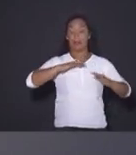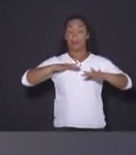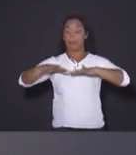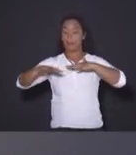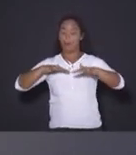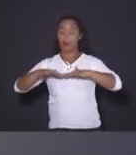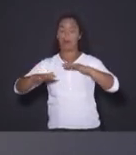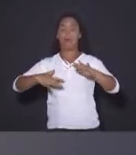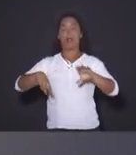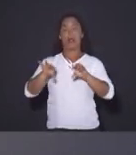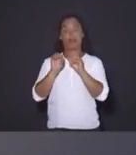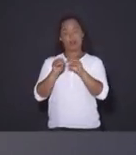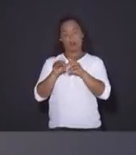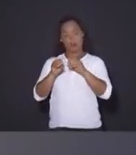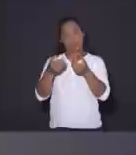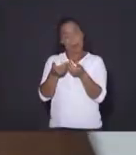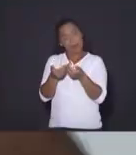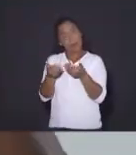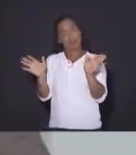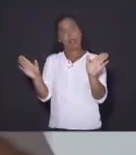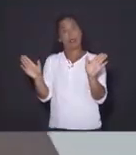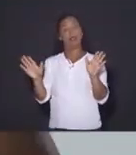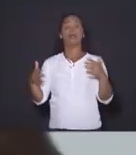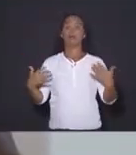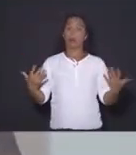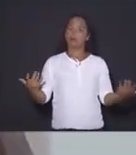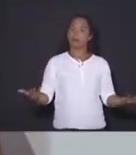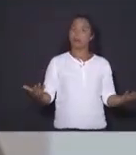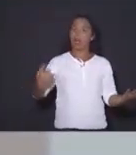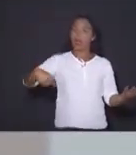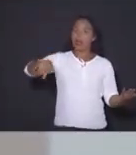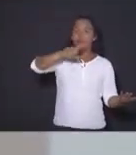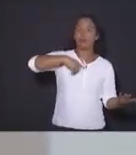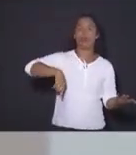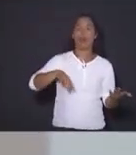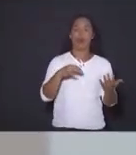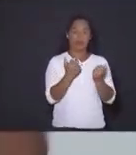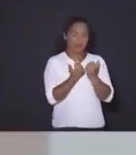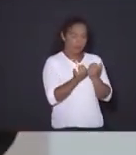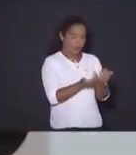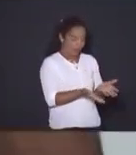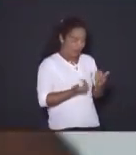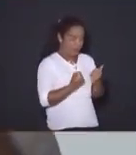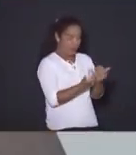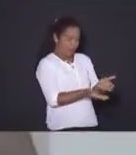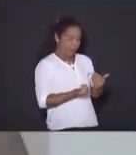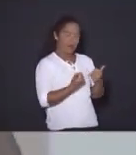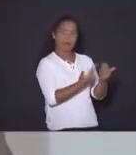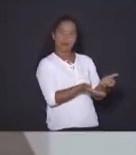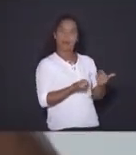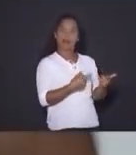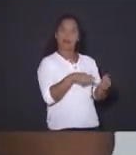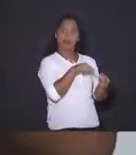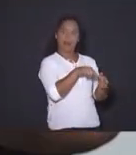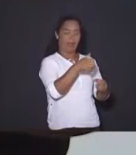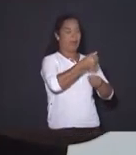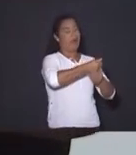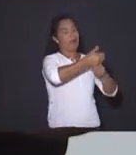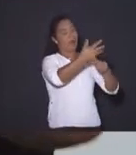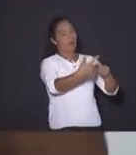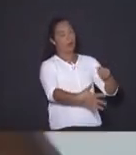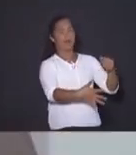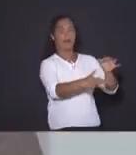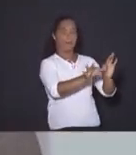aberta portanto em vez nós cedemos pra que esses grandes produtores de conteúdo esses